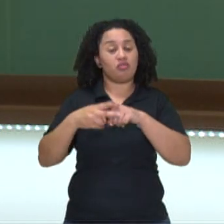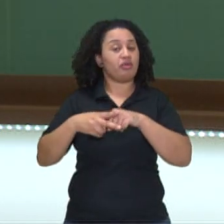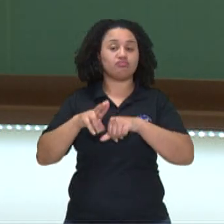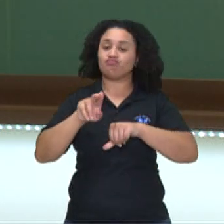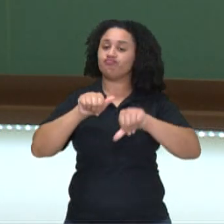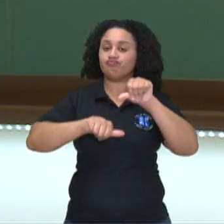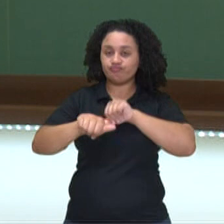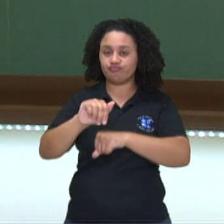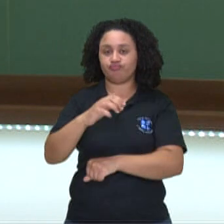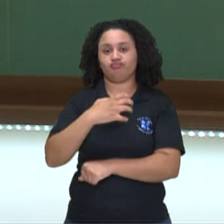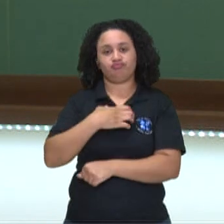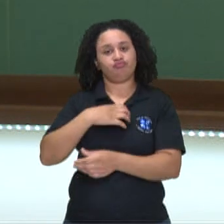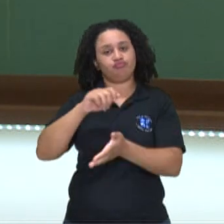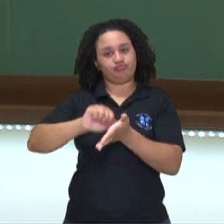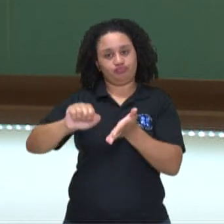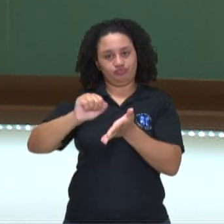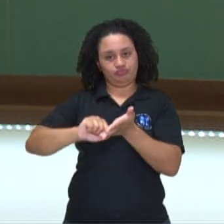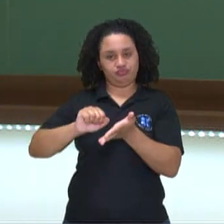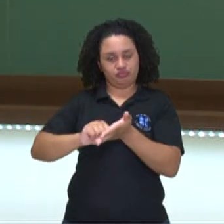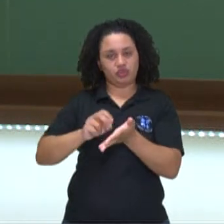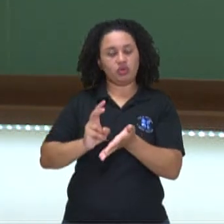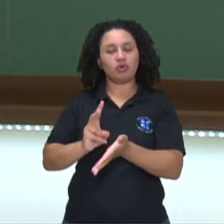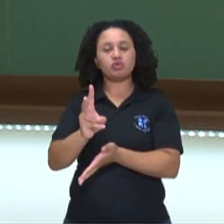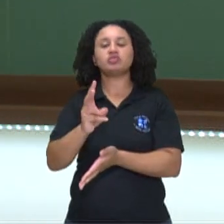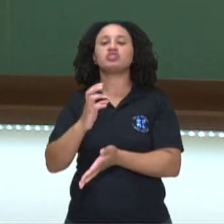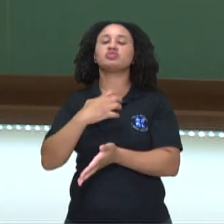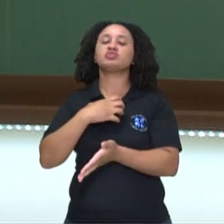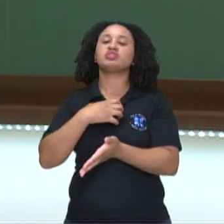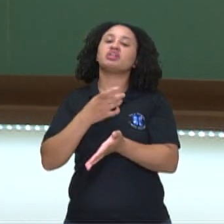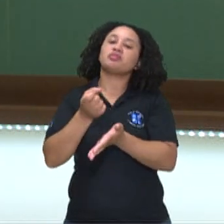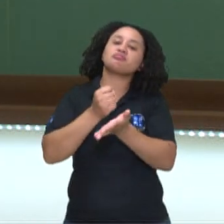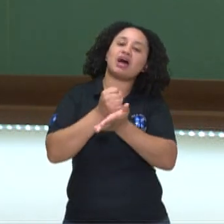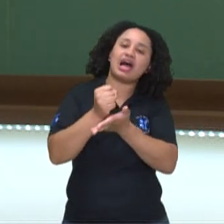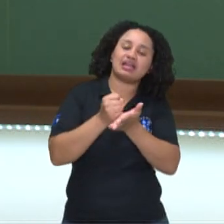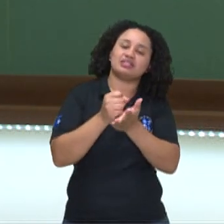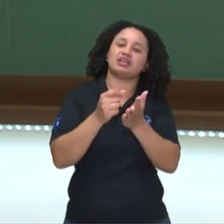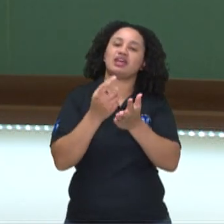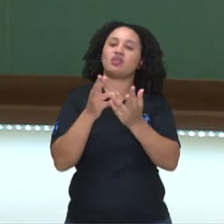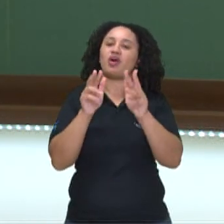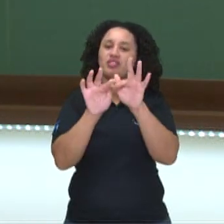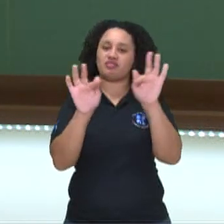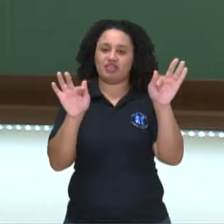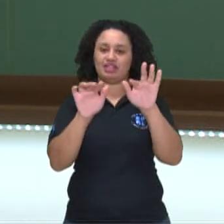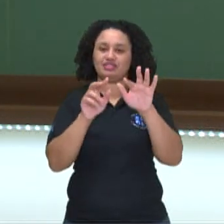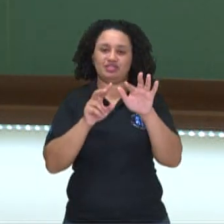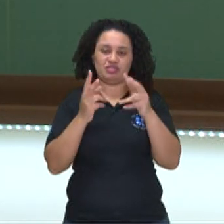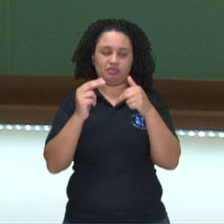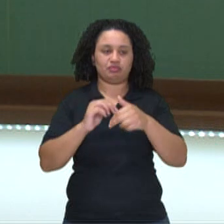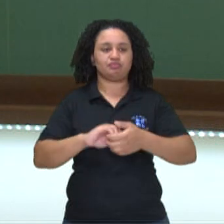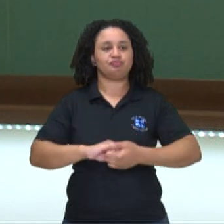mudar a forma de escrita, continuam sempre como se fosse nas frases afirmativas.